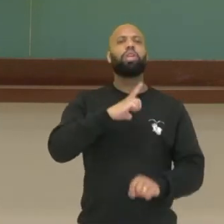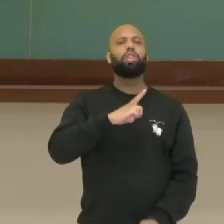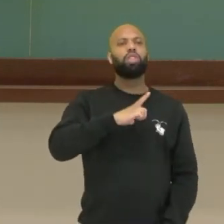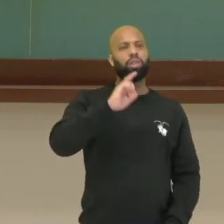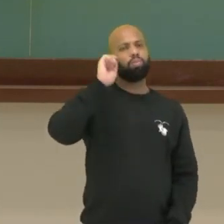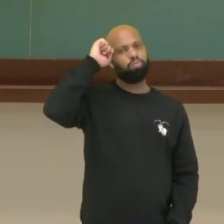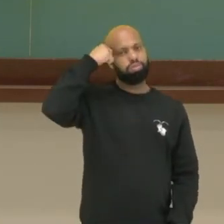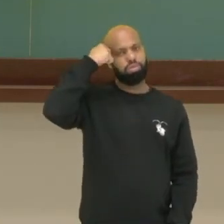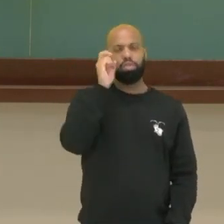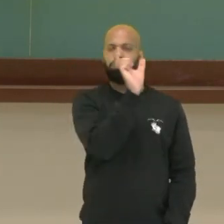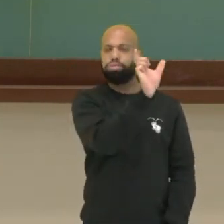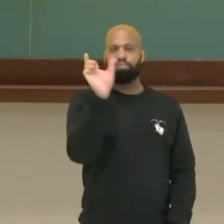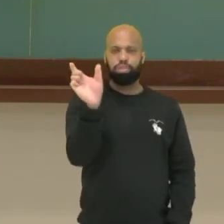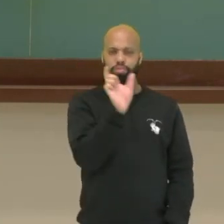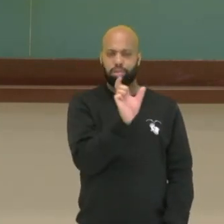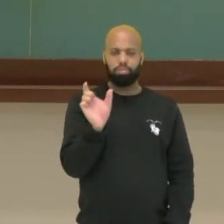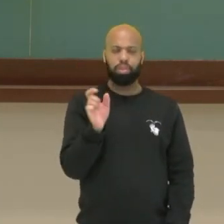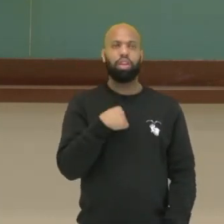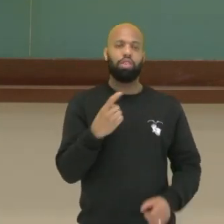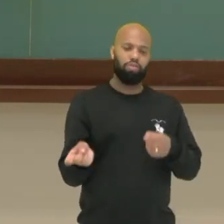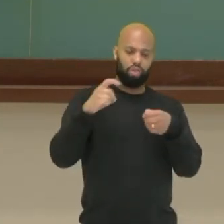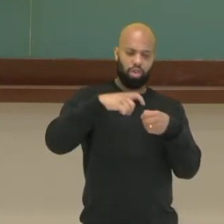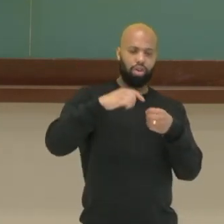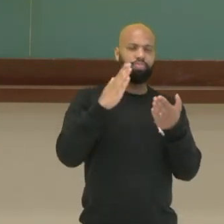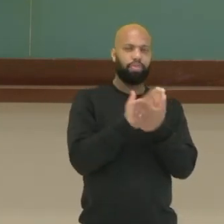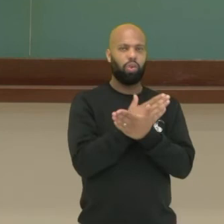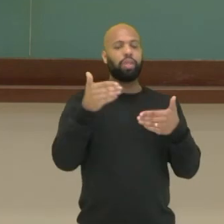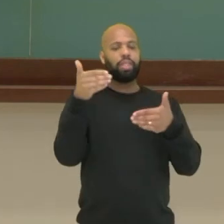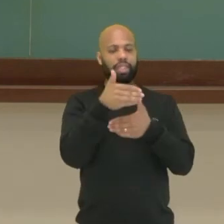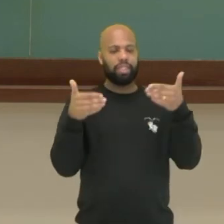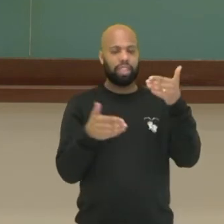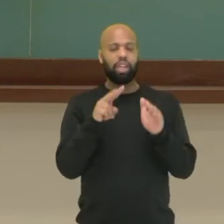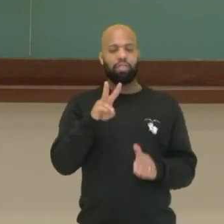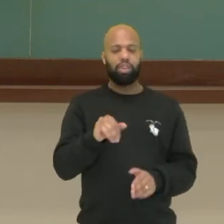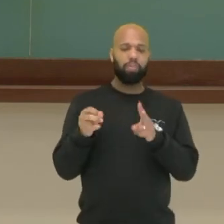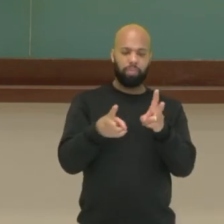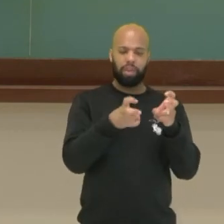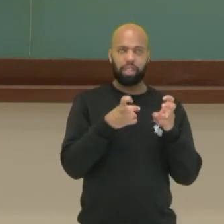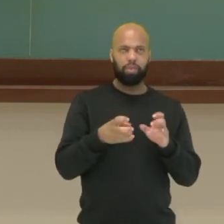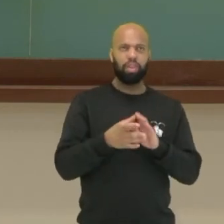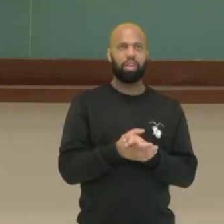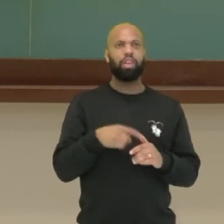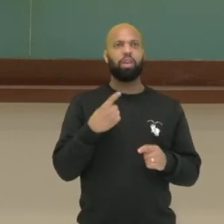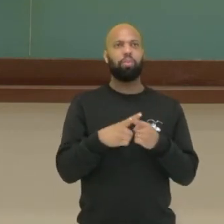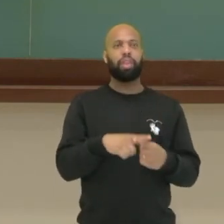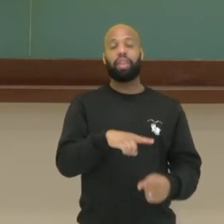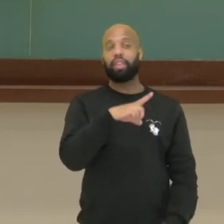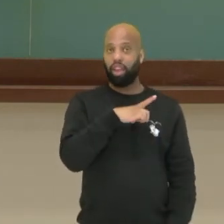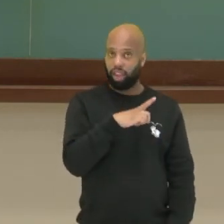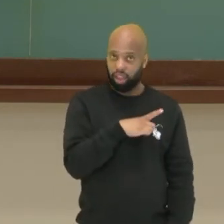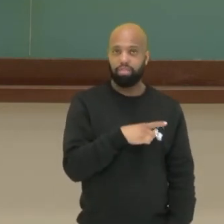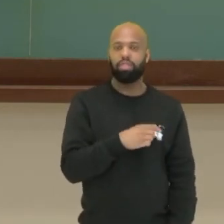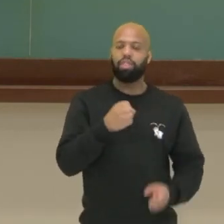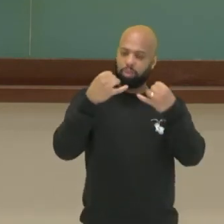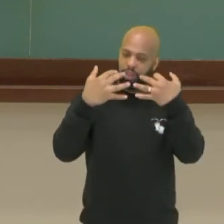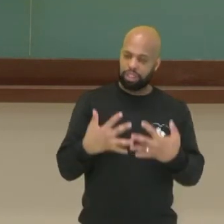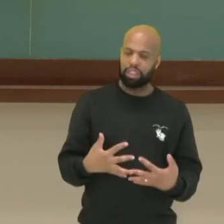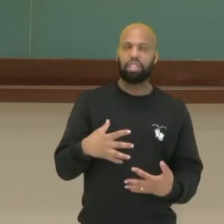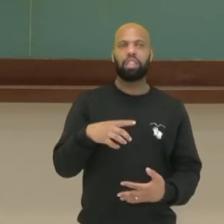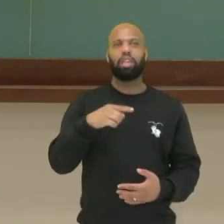são essas palavras? Vou voltar alguns slides para perceberem. Olha lá. Comenta, estão, existe,